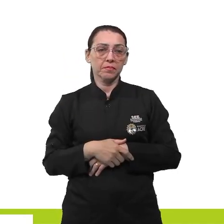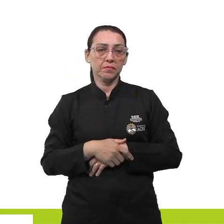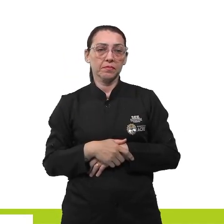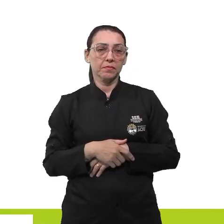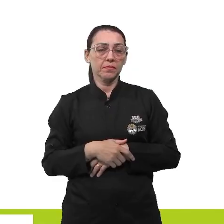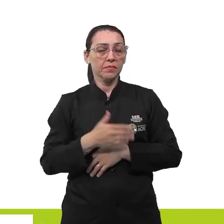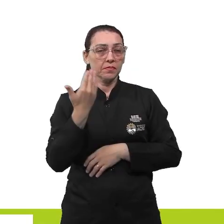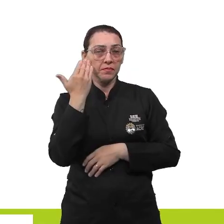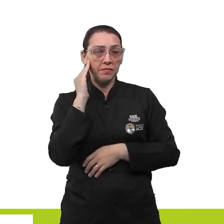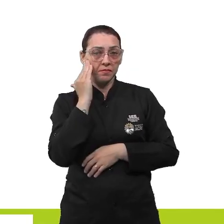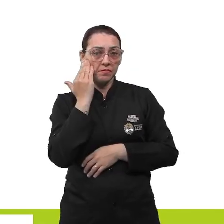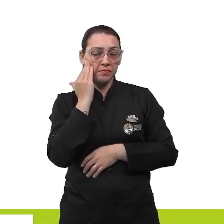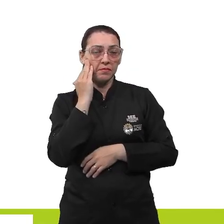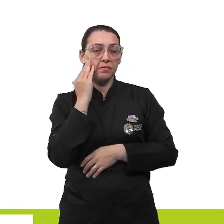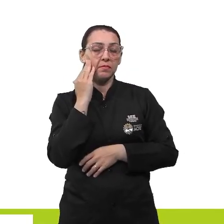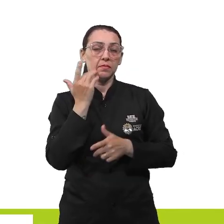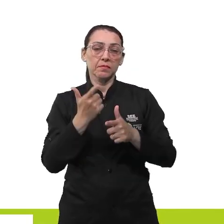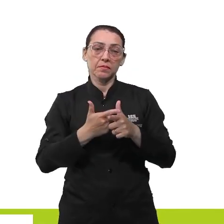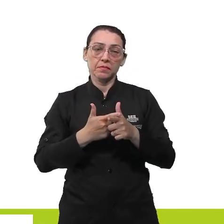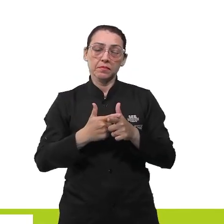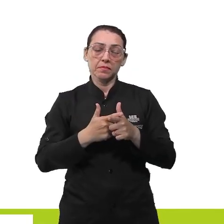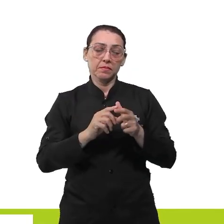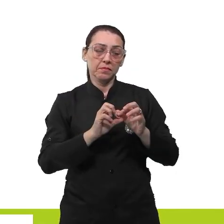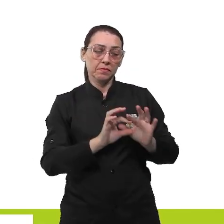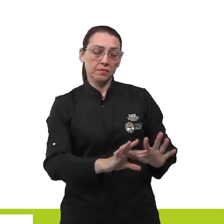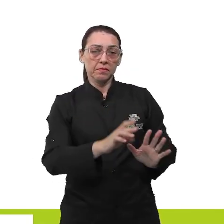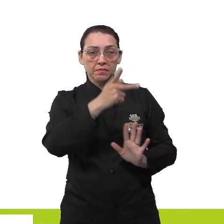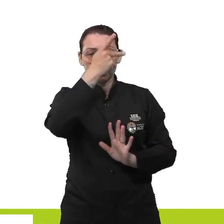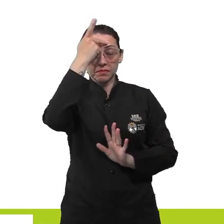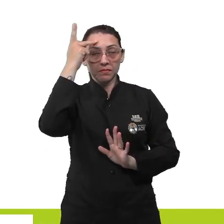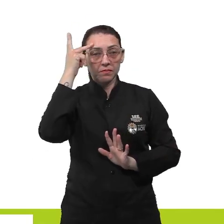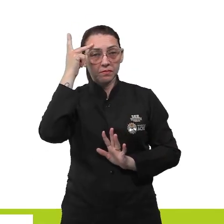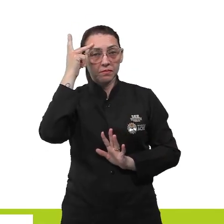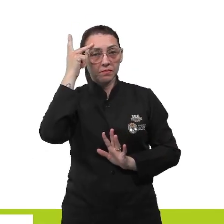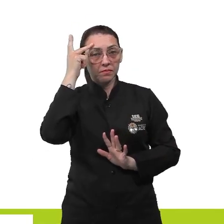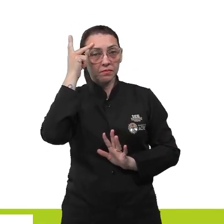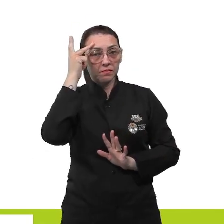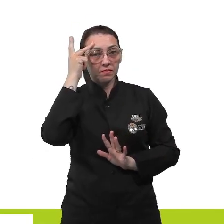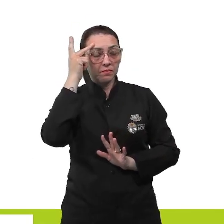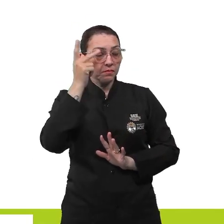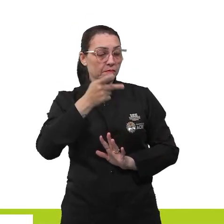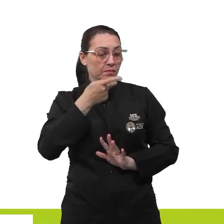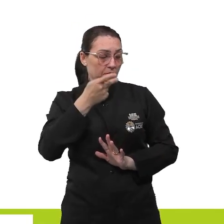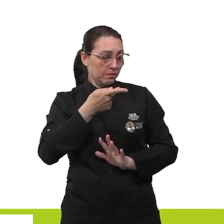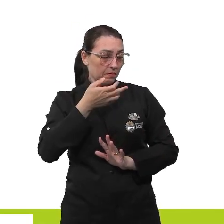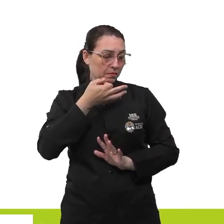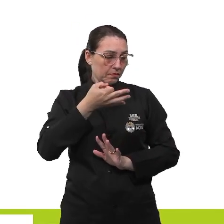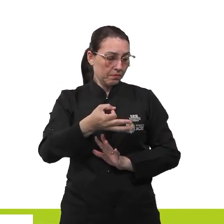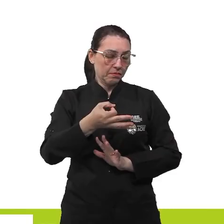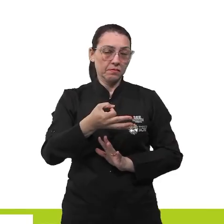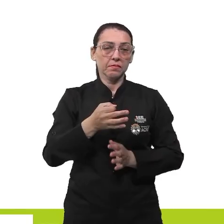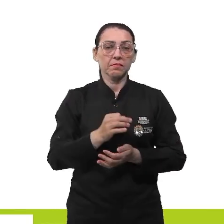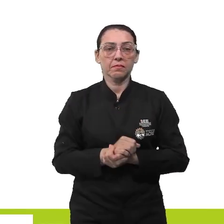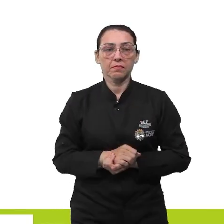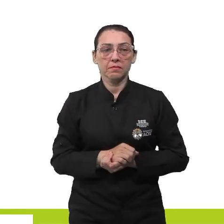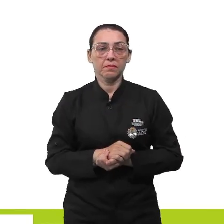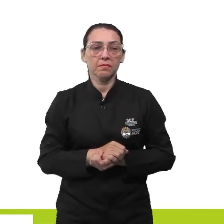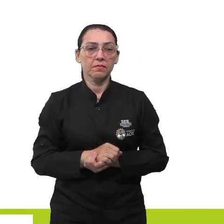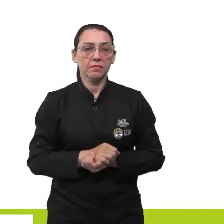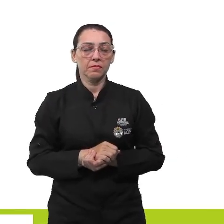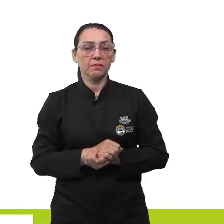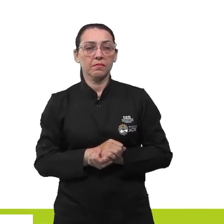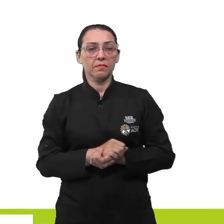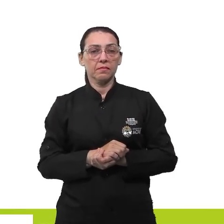ser compreensivo, deixar as pessoas expressarem sua opinião, né, não querer se impor em cima de ninguém.